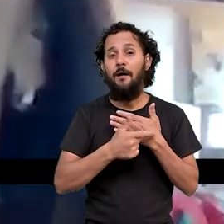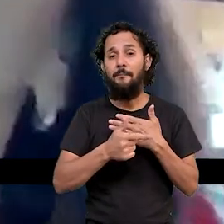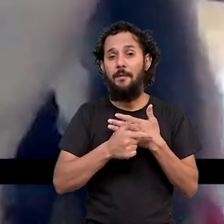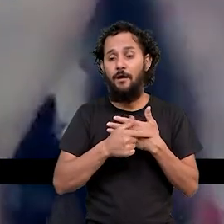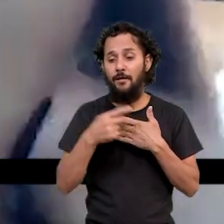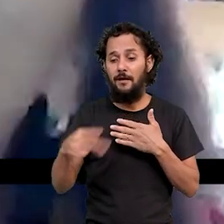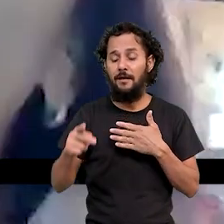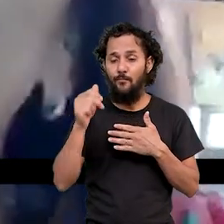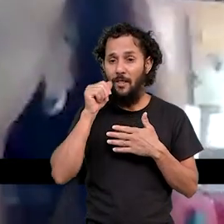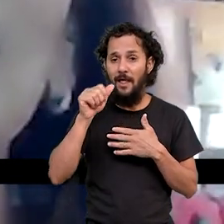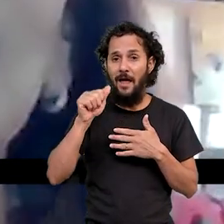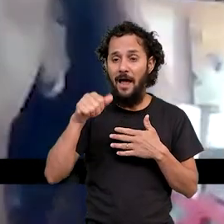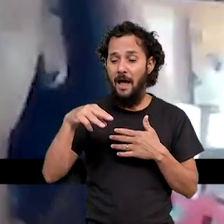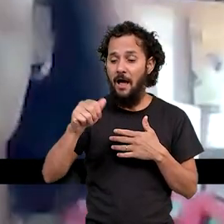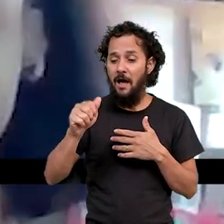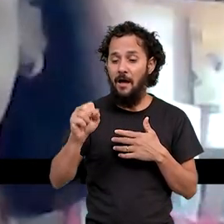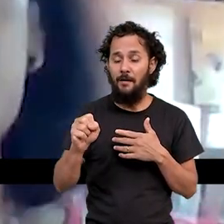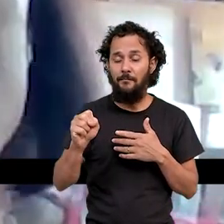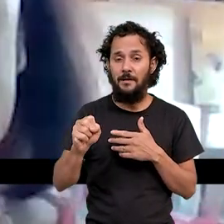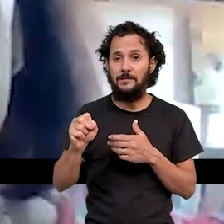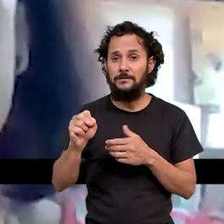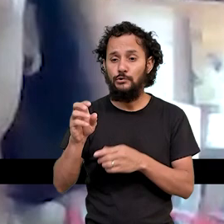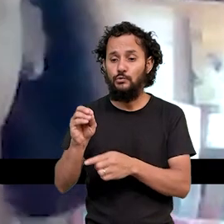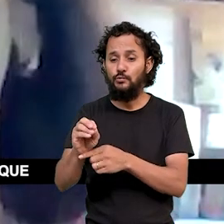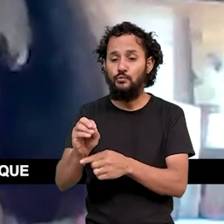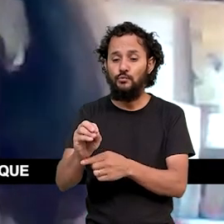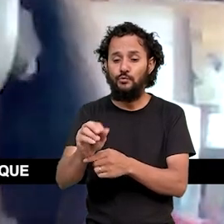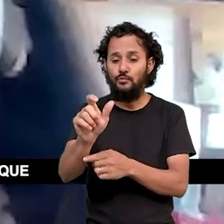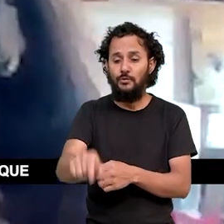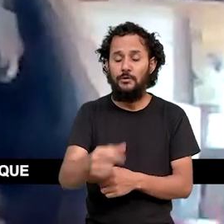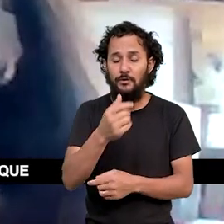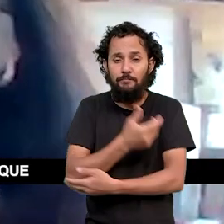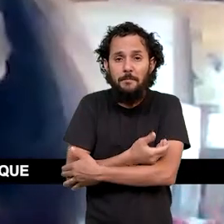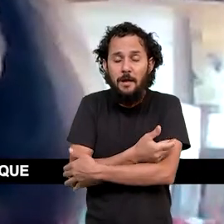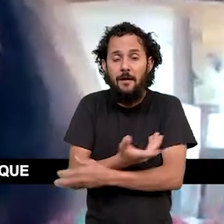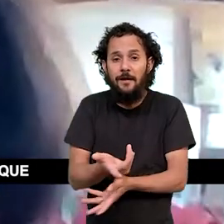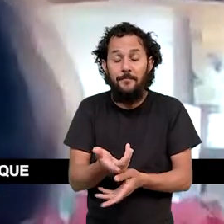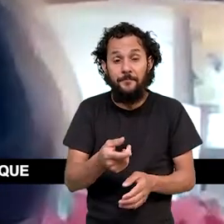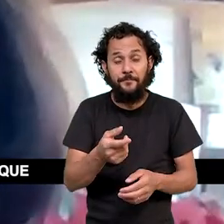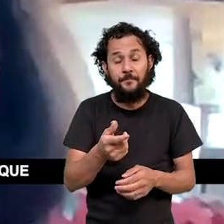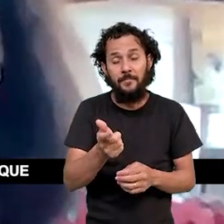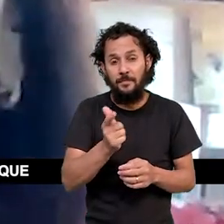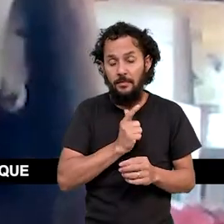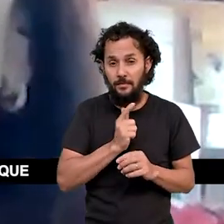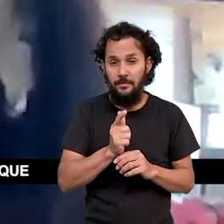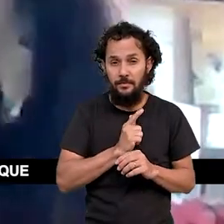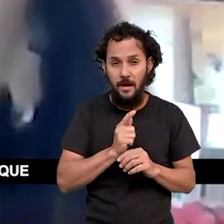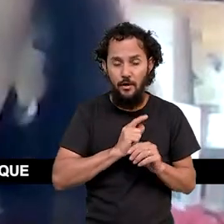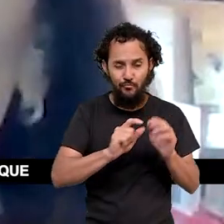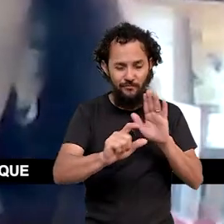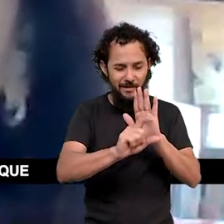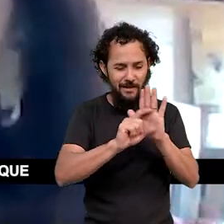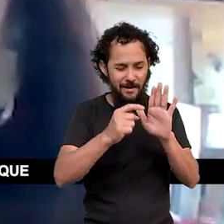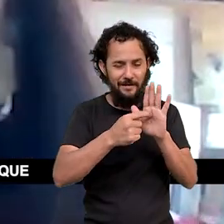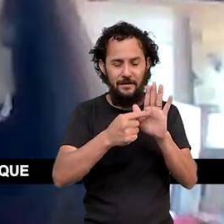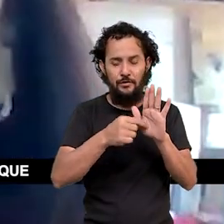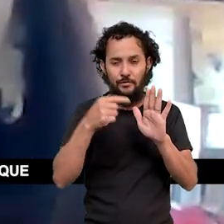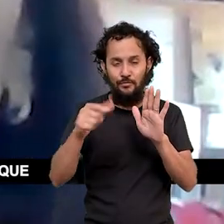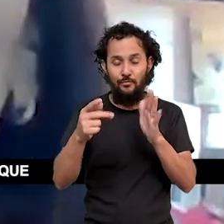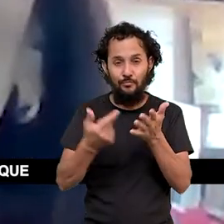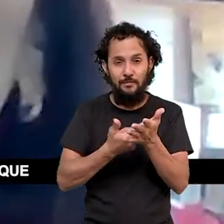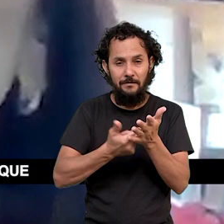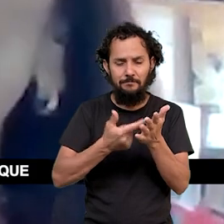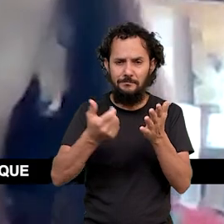que essas amas exerciam na vida das crianças. Então, tem um trecho da